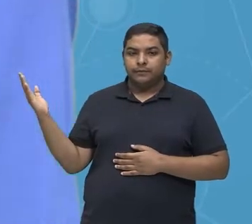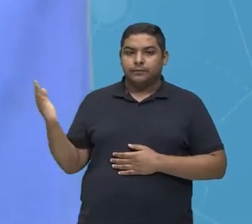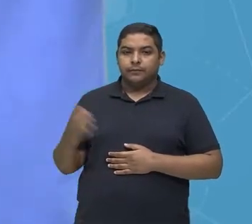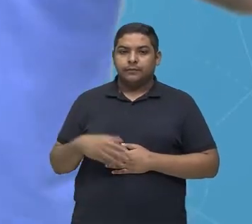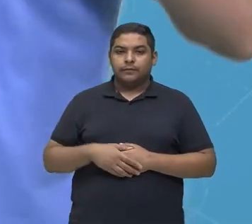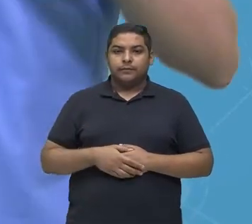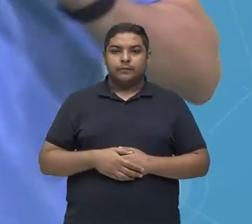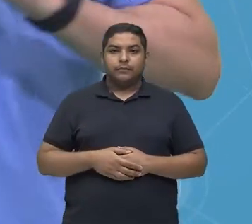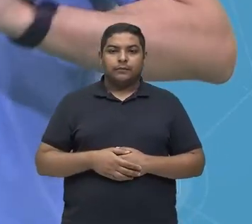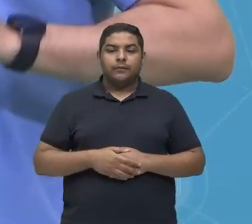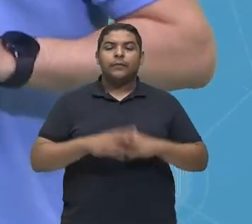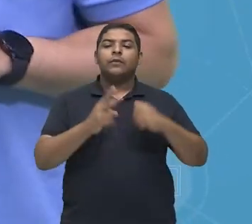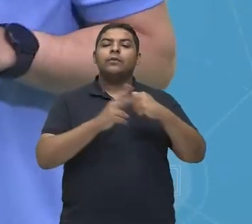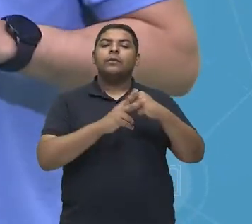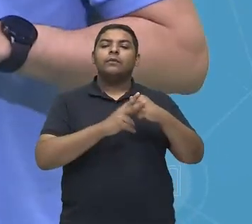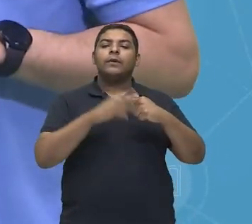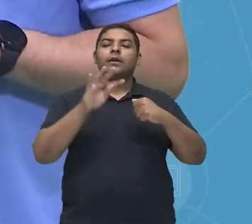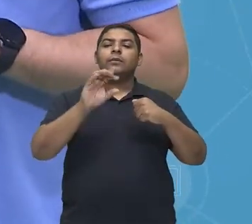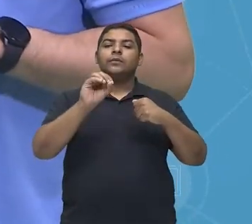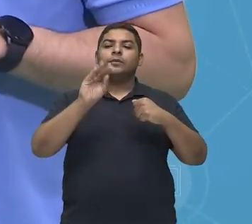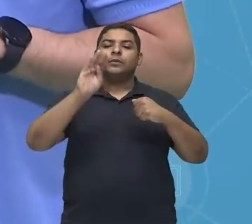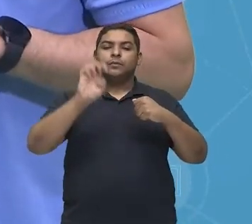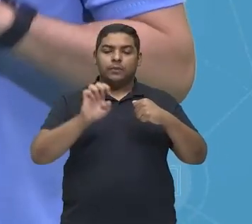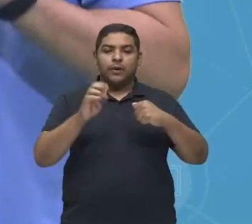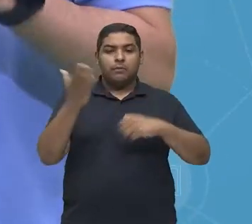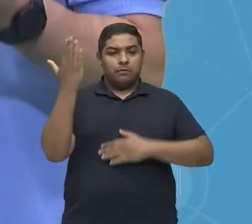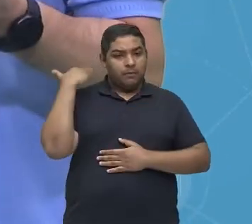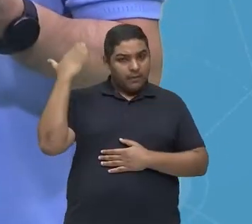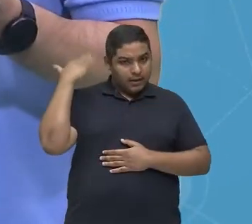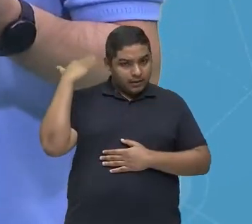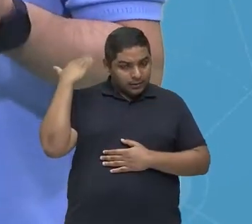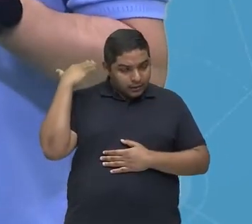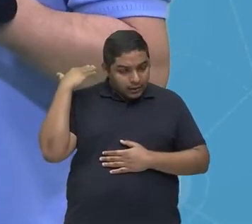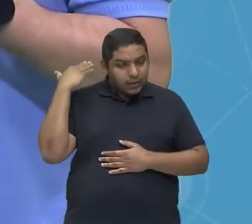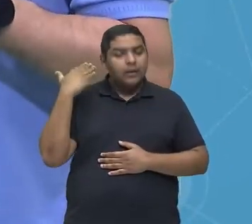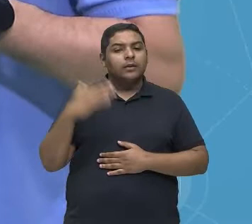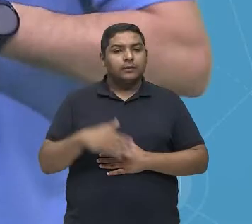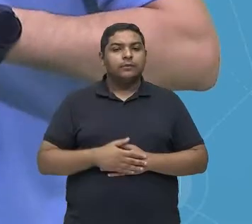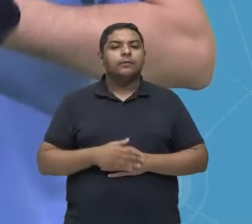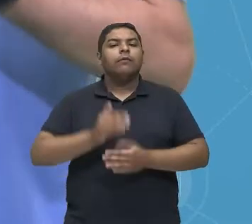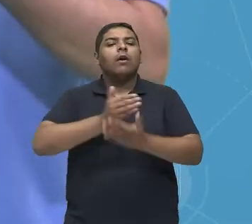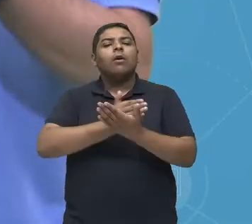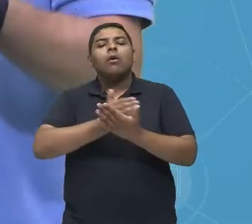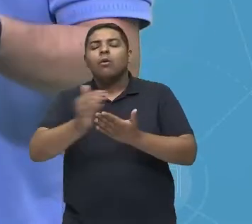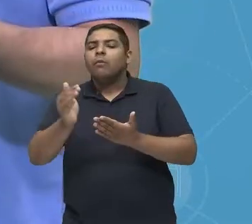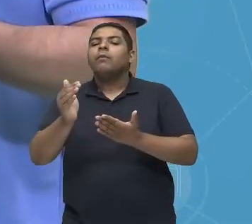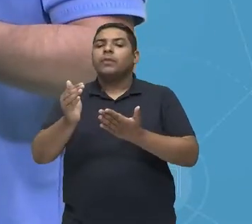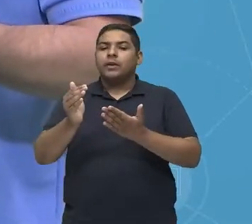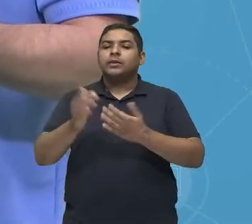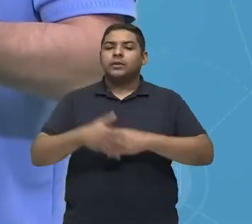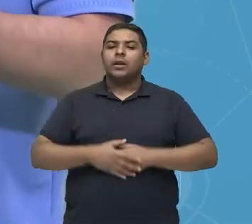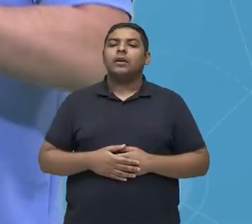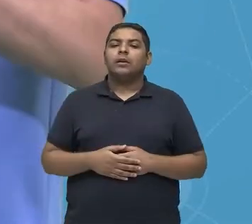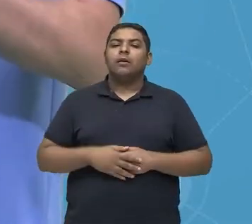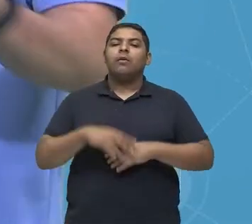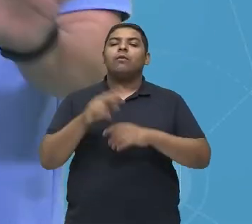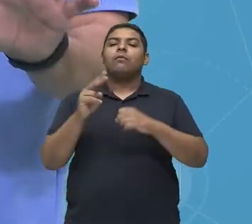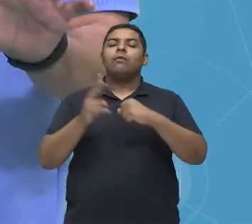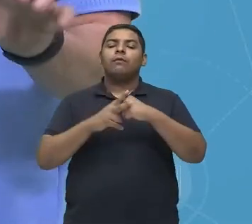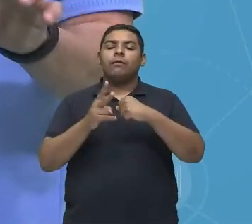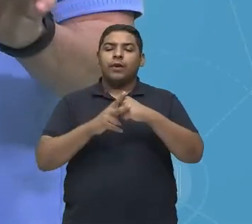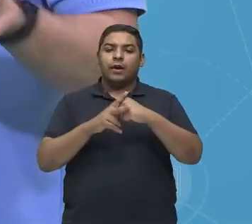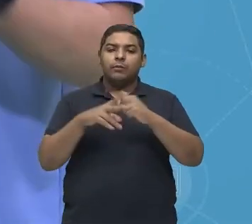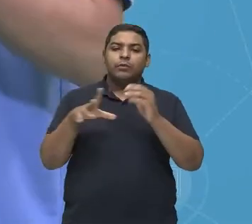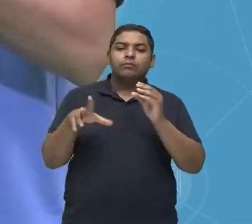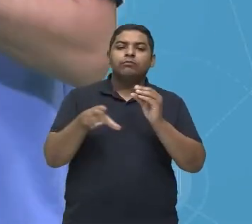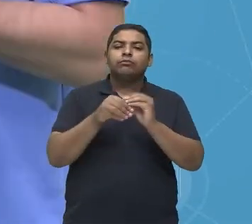gente. O verbo to be no passado, né, na forma interrogativa, ele sempre vai iniciar com o verbo auxiliar, o que é o to be, né? Ele está